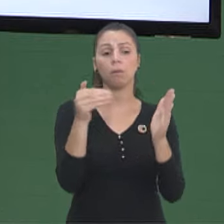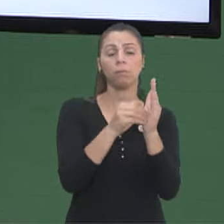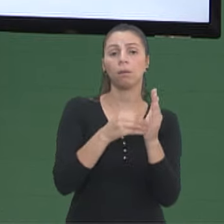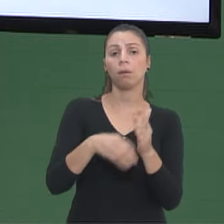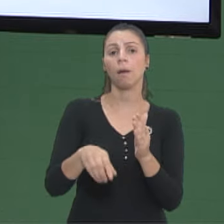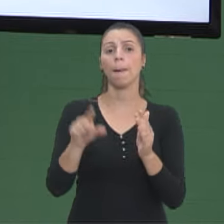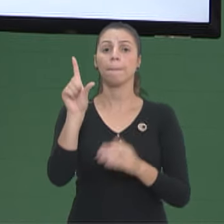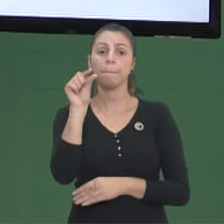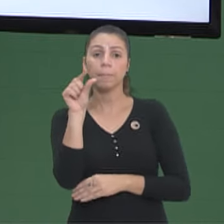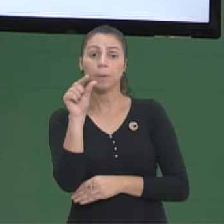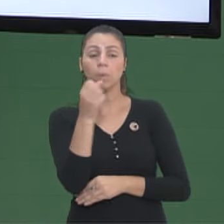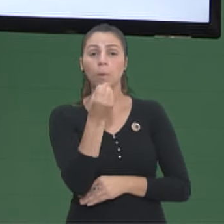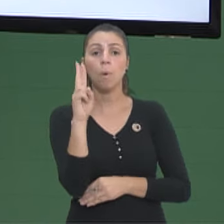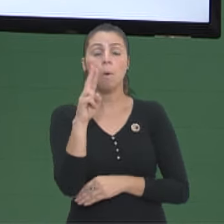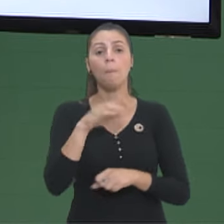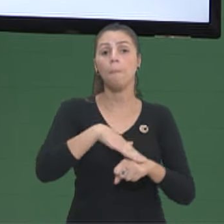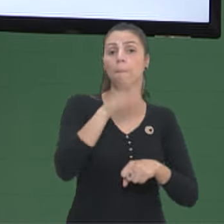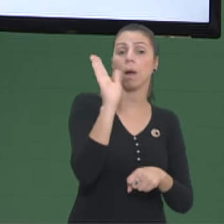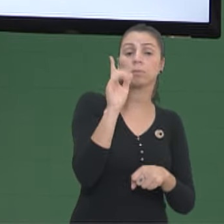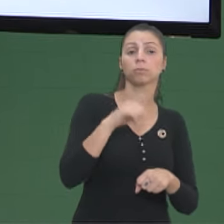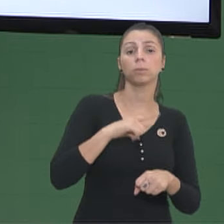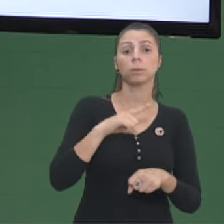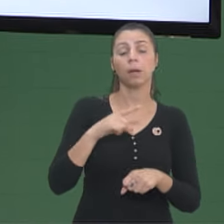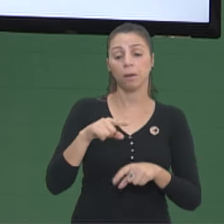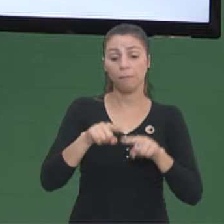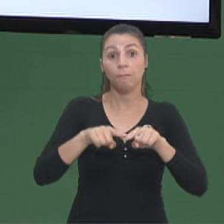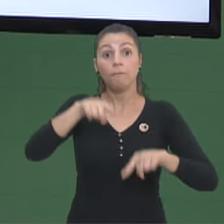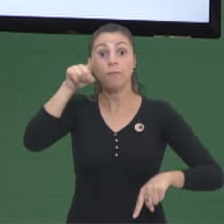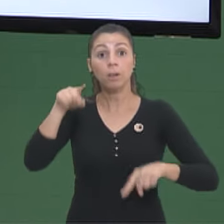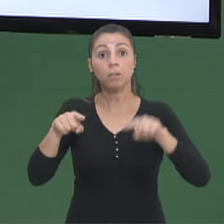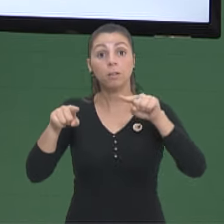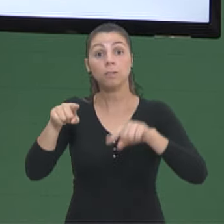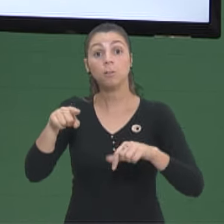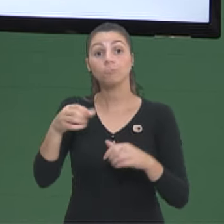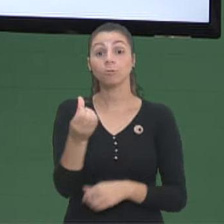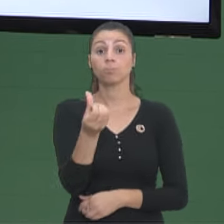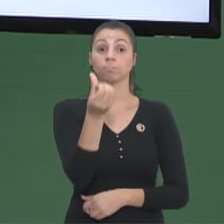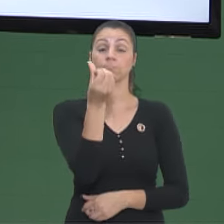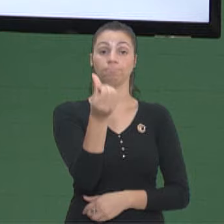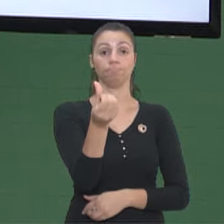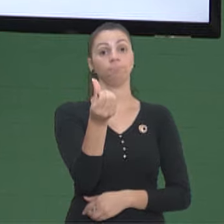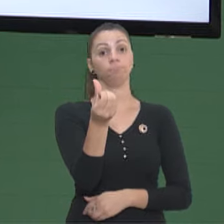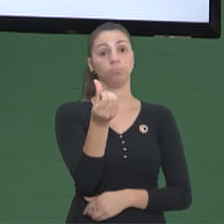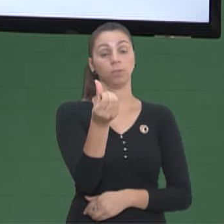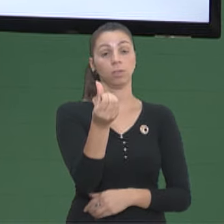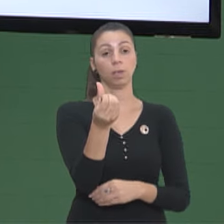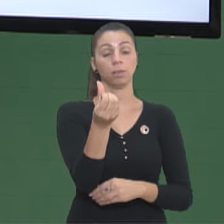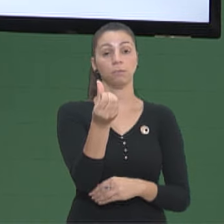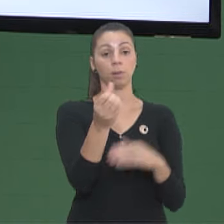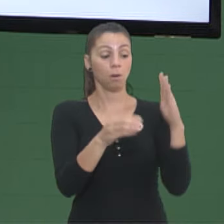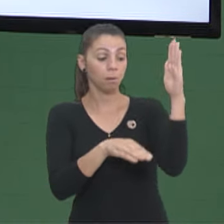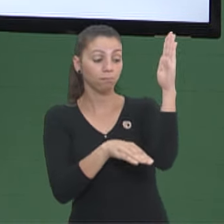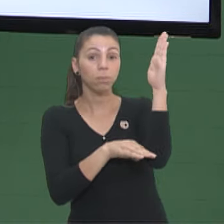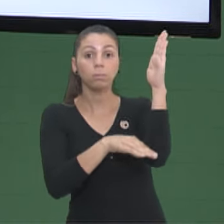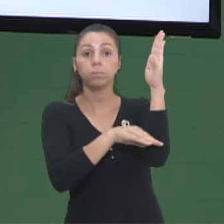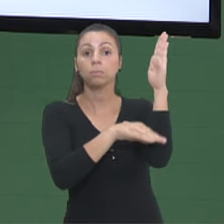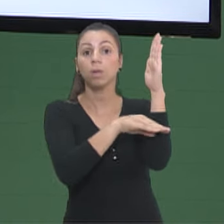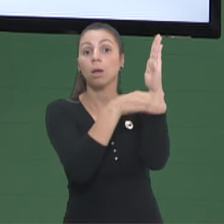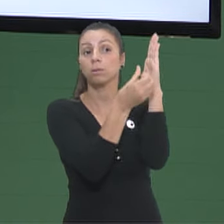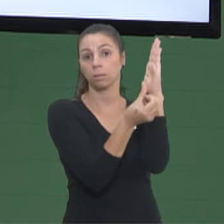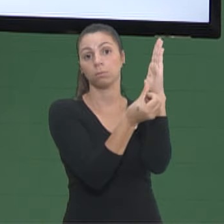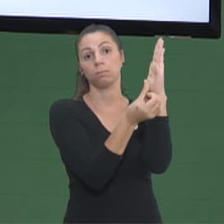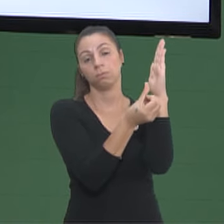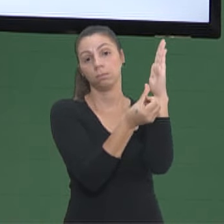vou ter o quê? Que eu vou ter uma variação de 6, não é? 6 unidades de temperatura. Ah, então